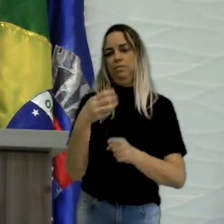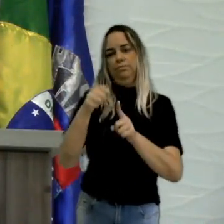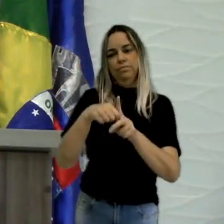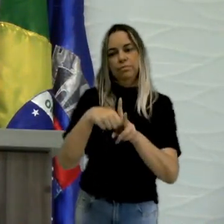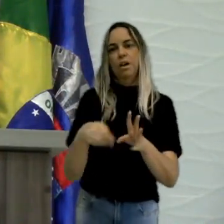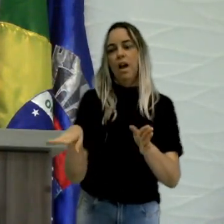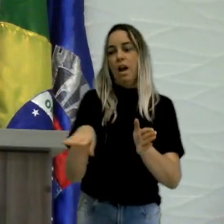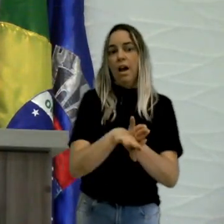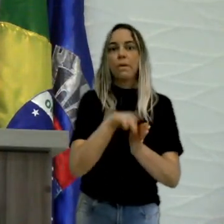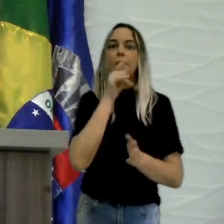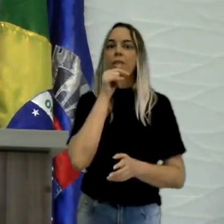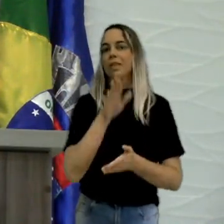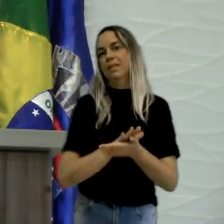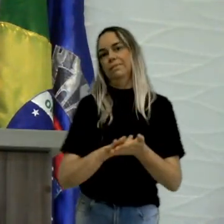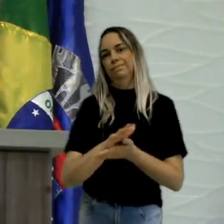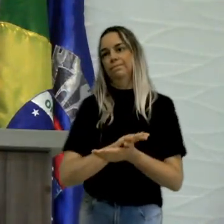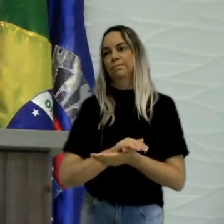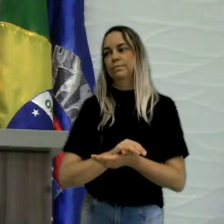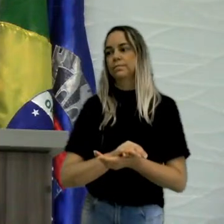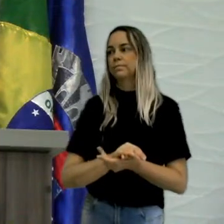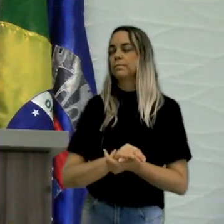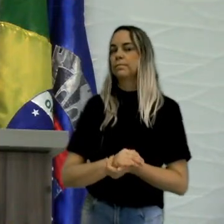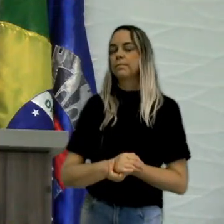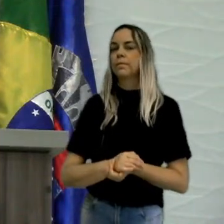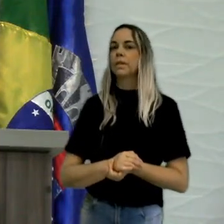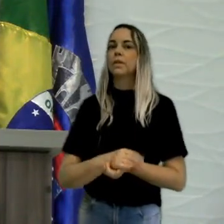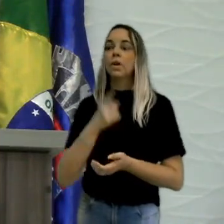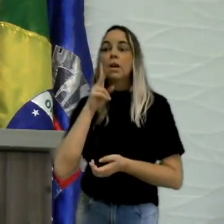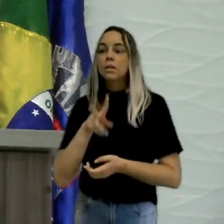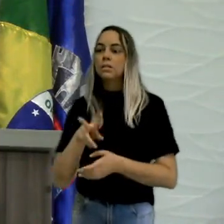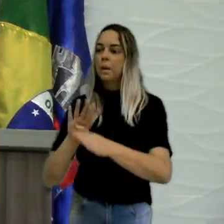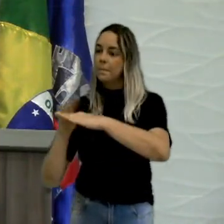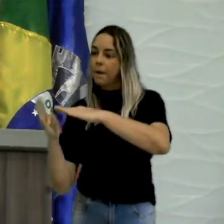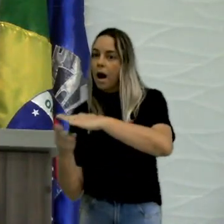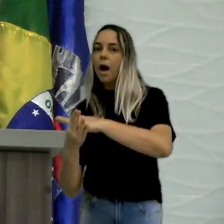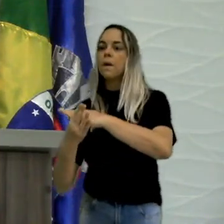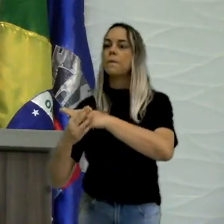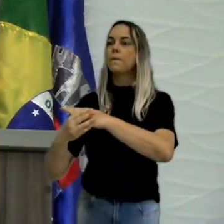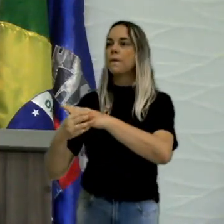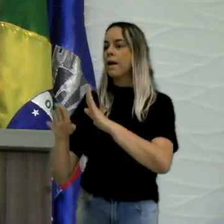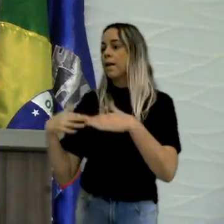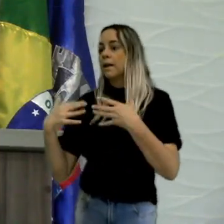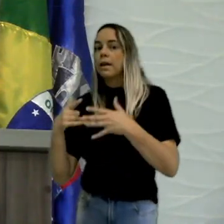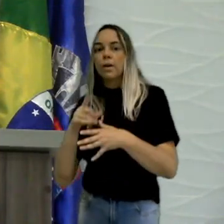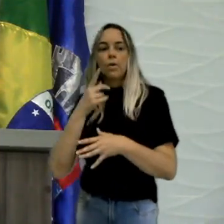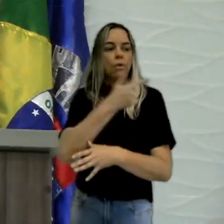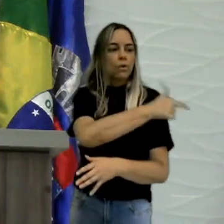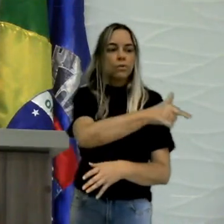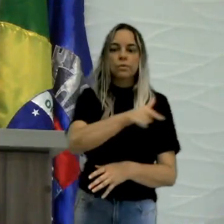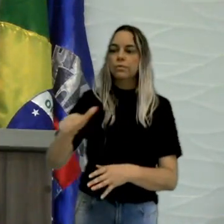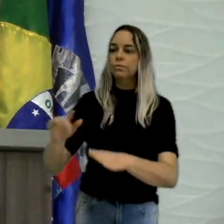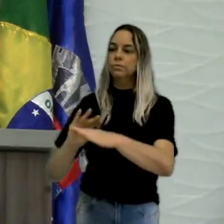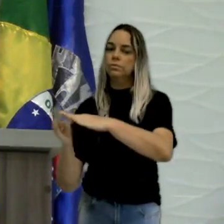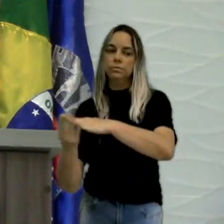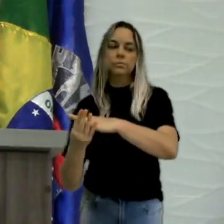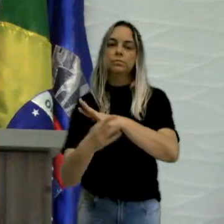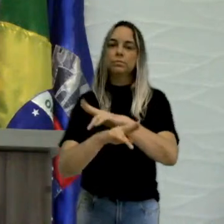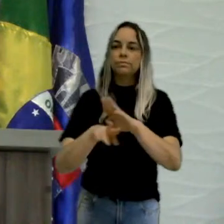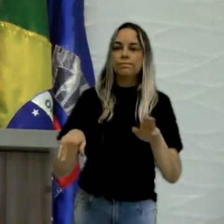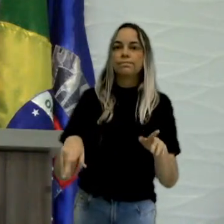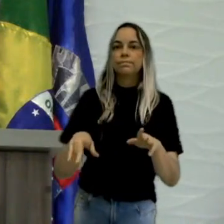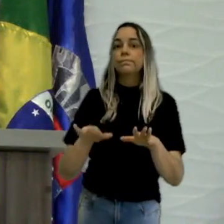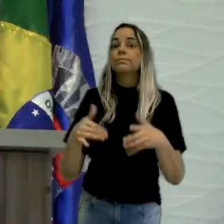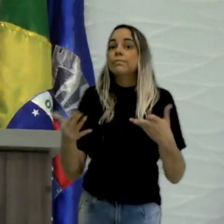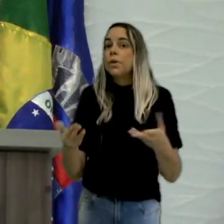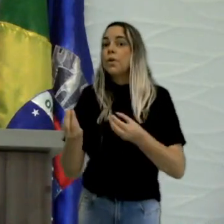água. Vamos andar no Jesus Nazareno, vamos andar aqui na Rua da Alegria, nas ruas do centro. Veja a situação que vivem